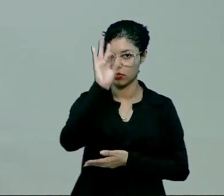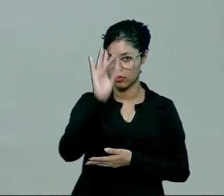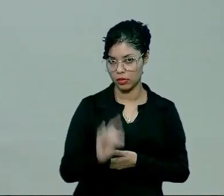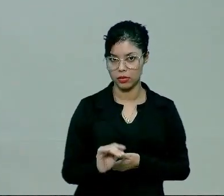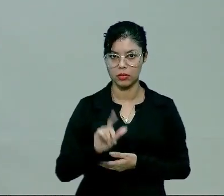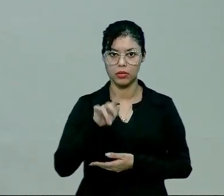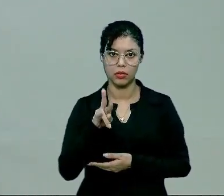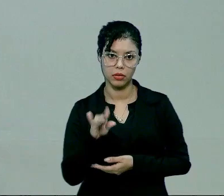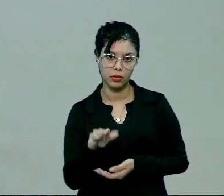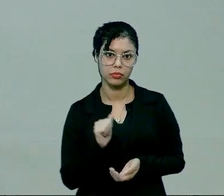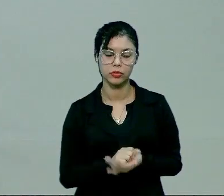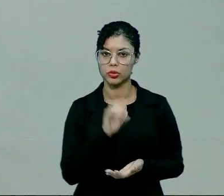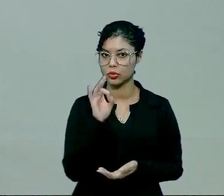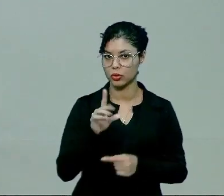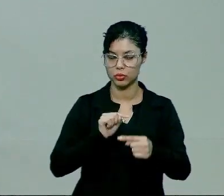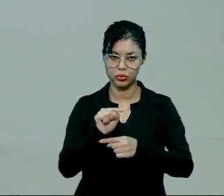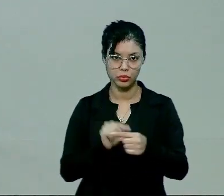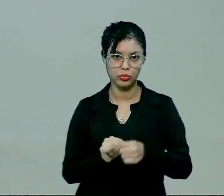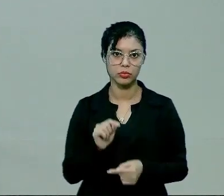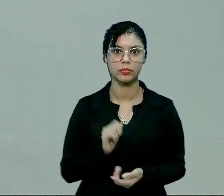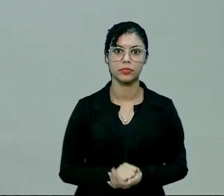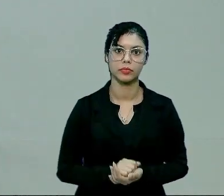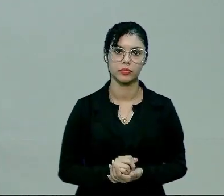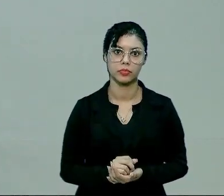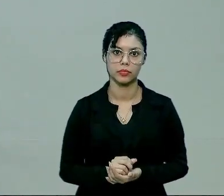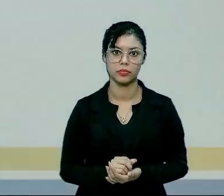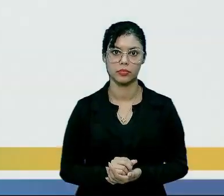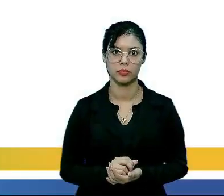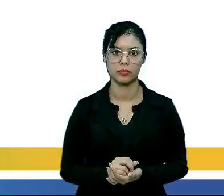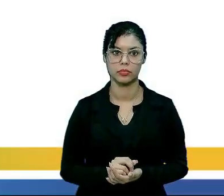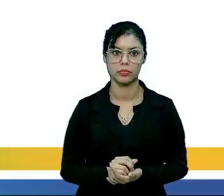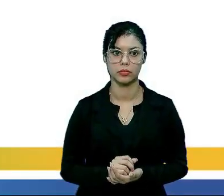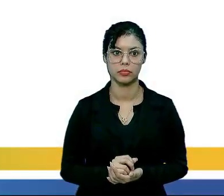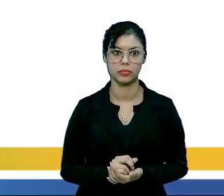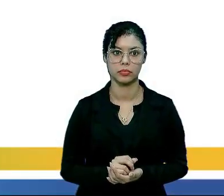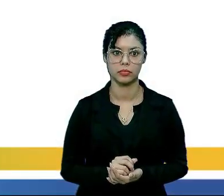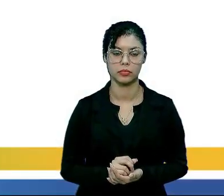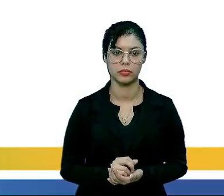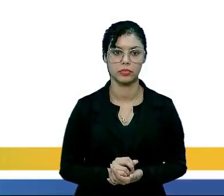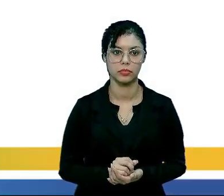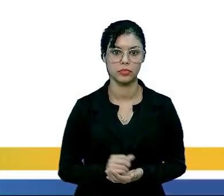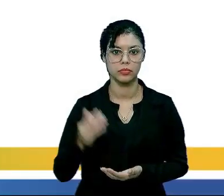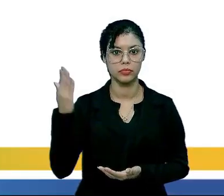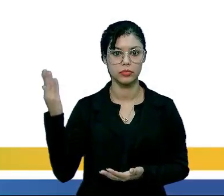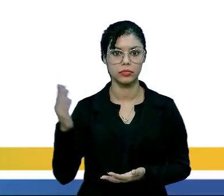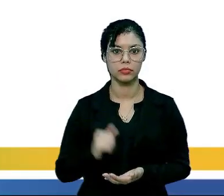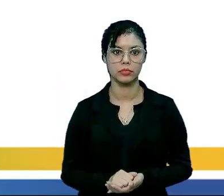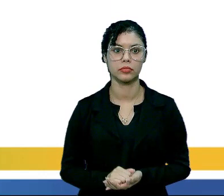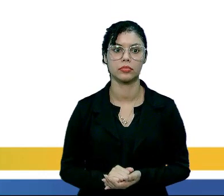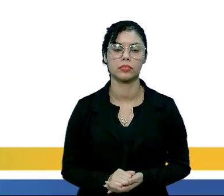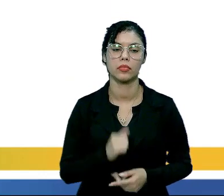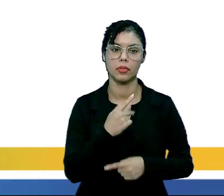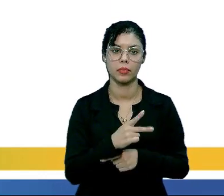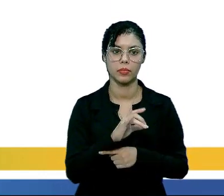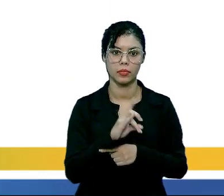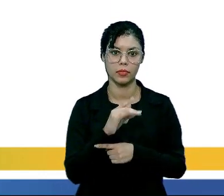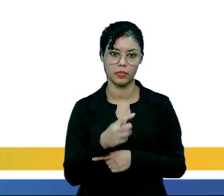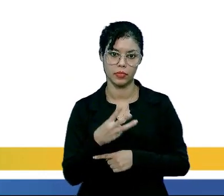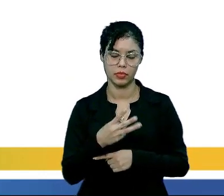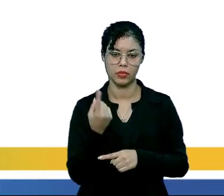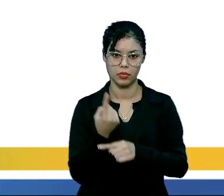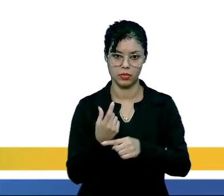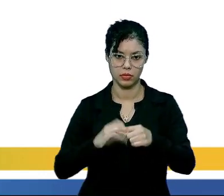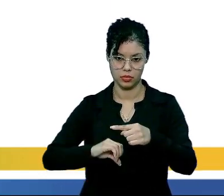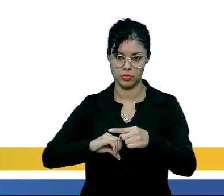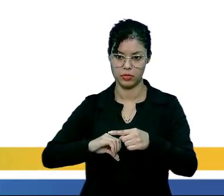cada litro. Para isso é só dividir um pelo outro. Então vamos seguir. Então eu tenho, para o PCl3